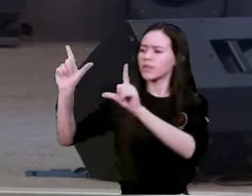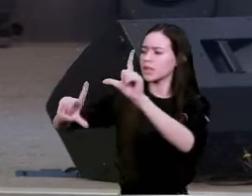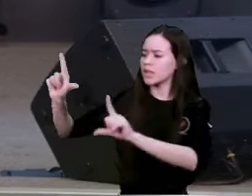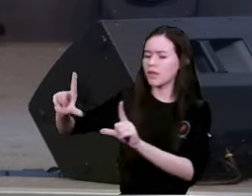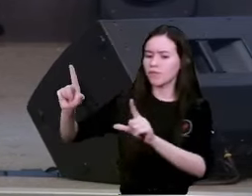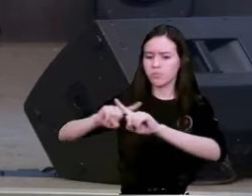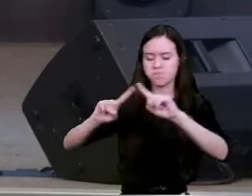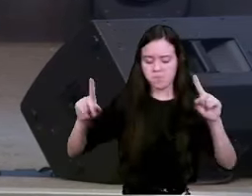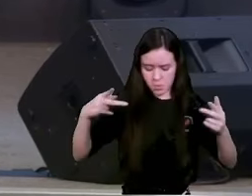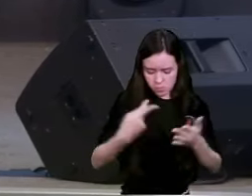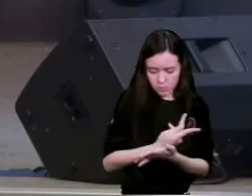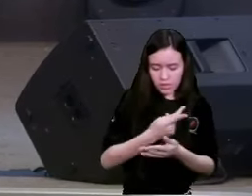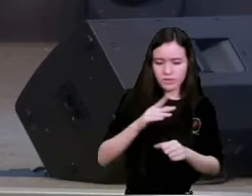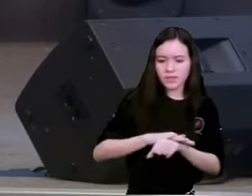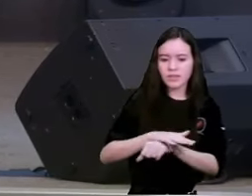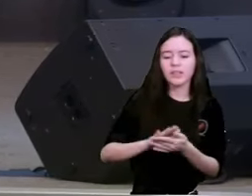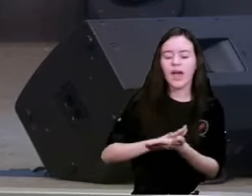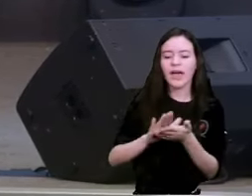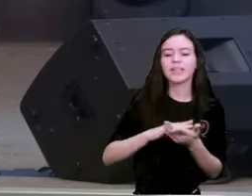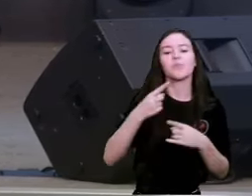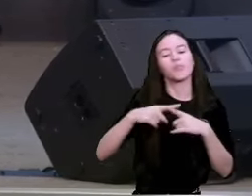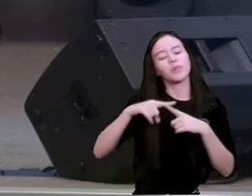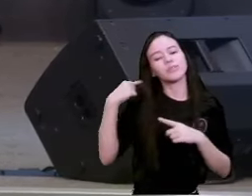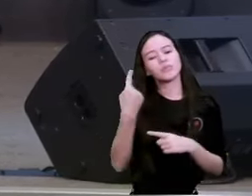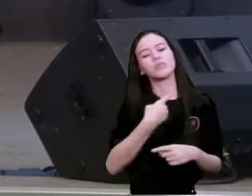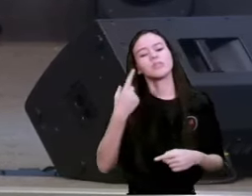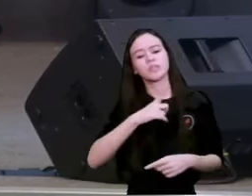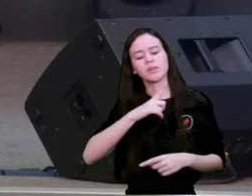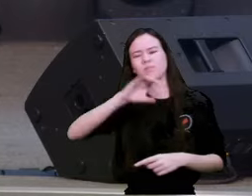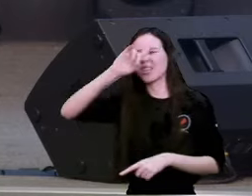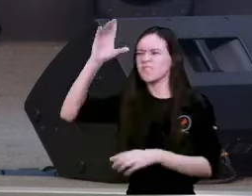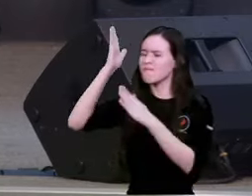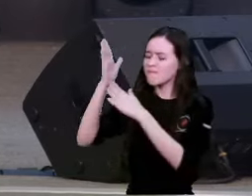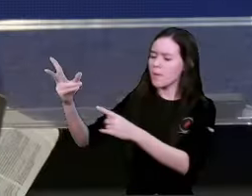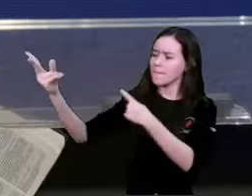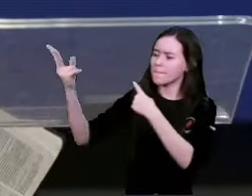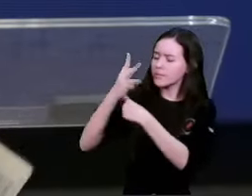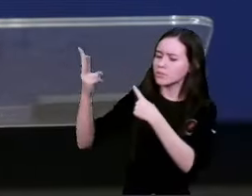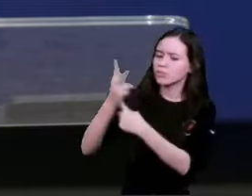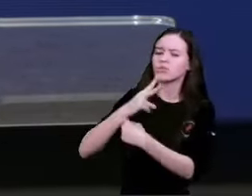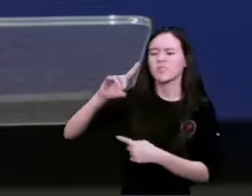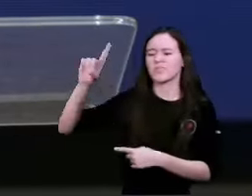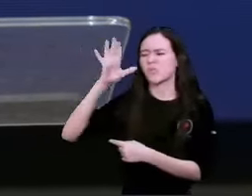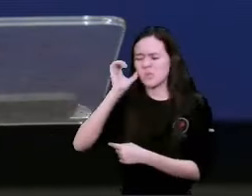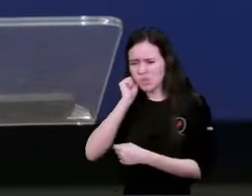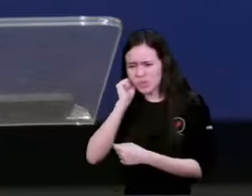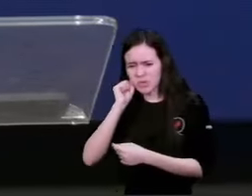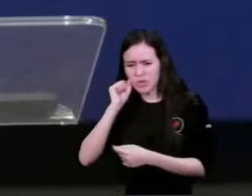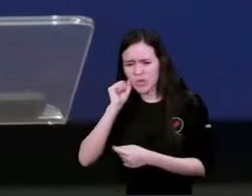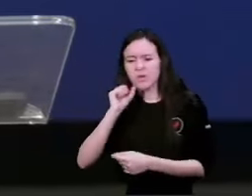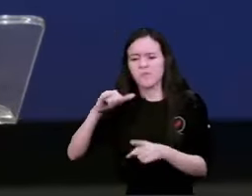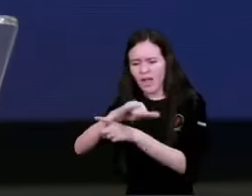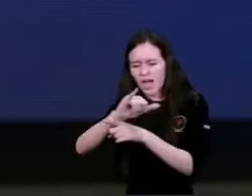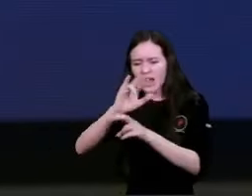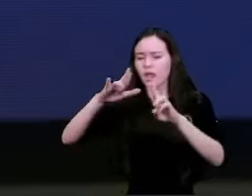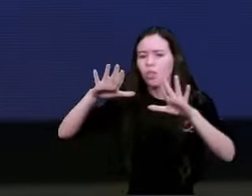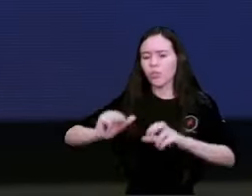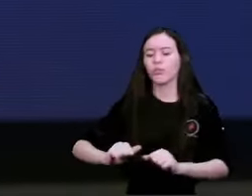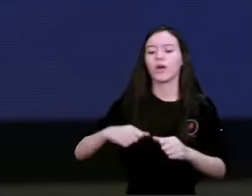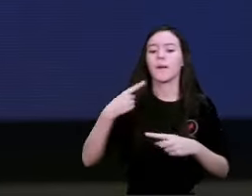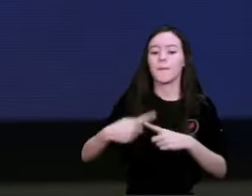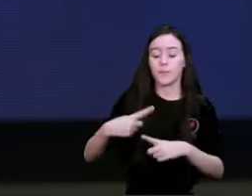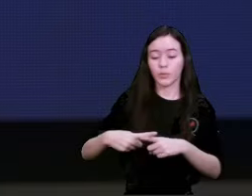nada acontece? É porque nós temos um guarda fiel que não dorme e nem tosqueneja. É porque